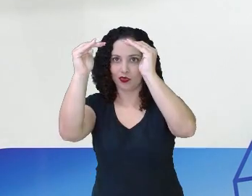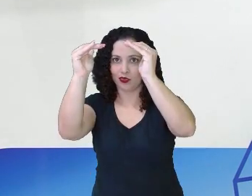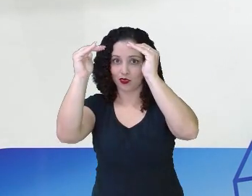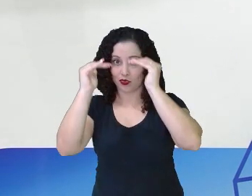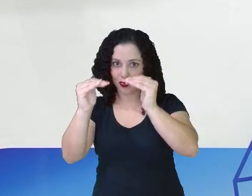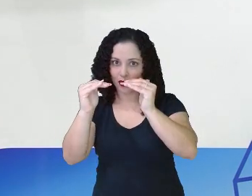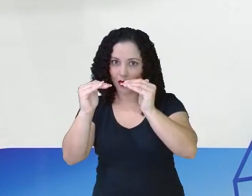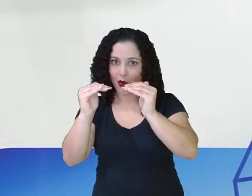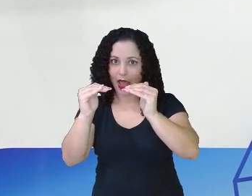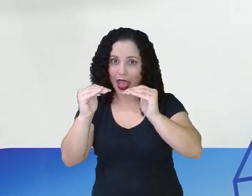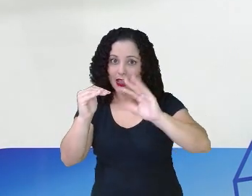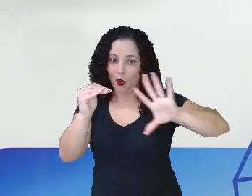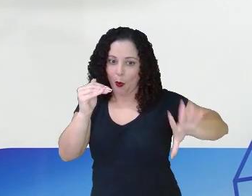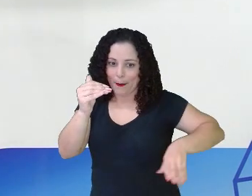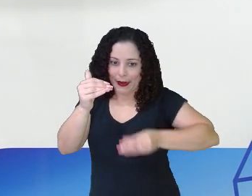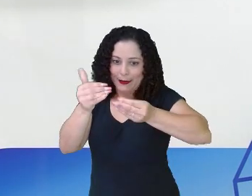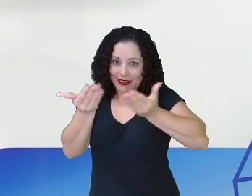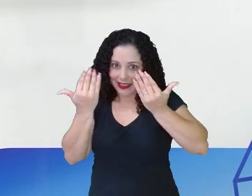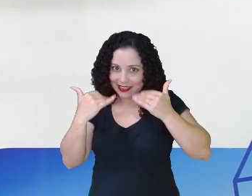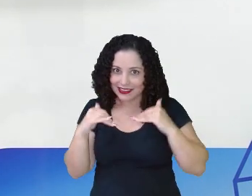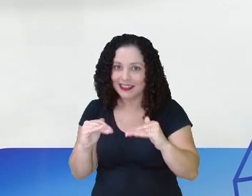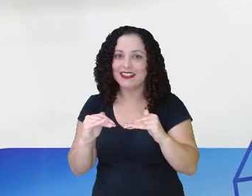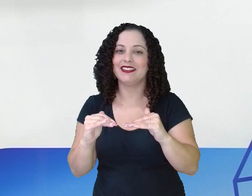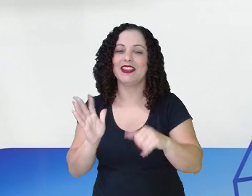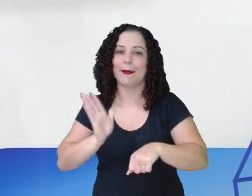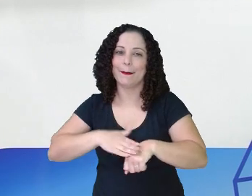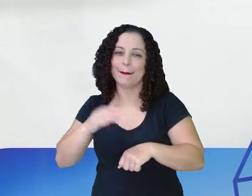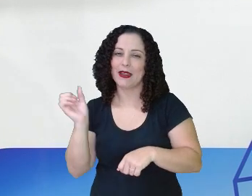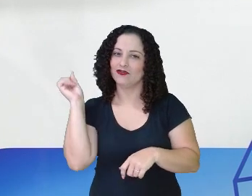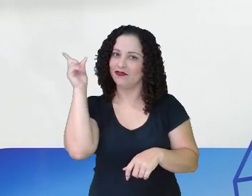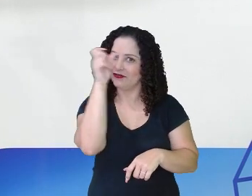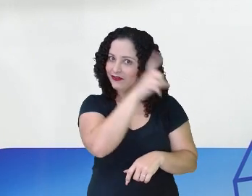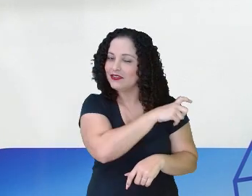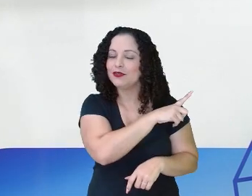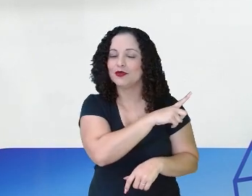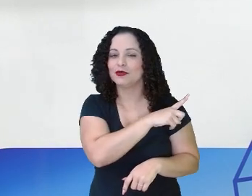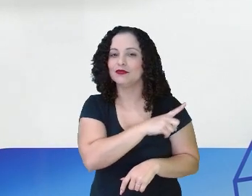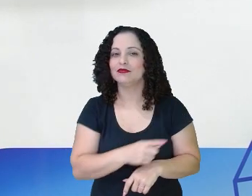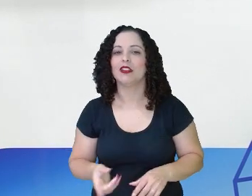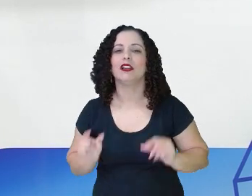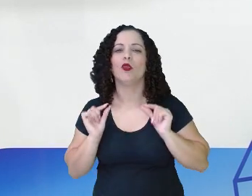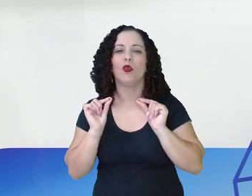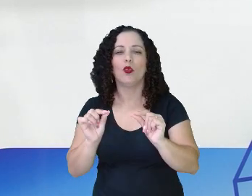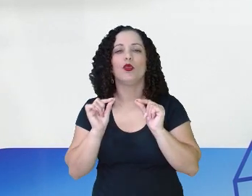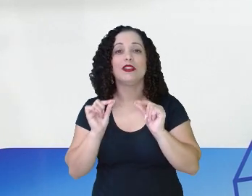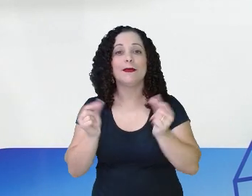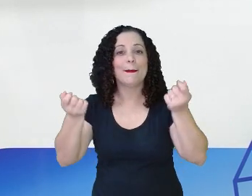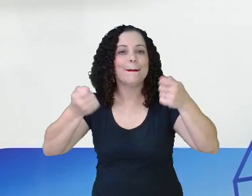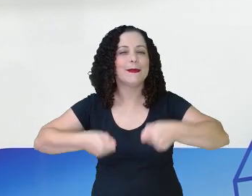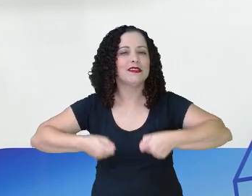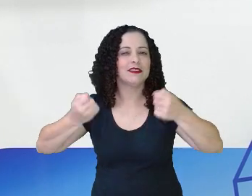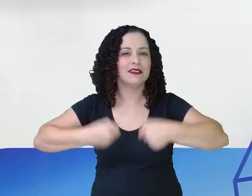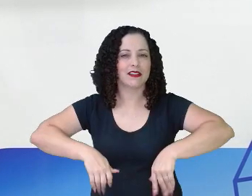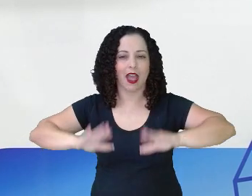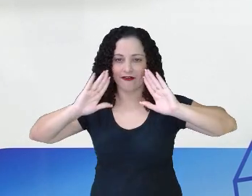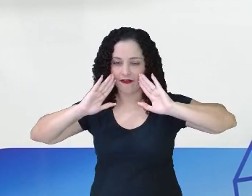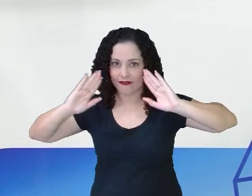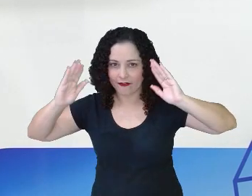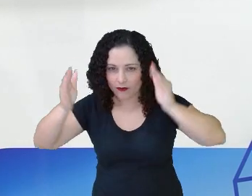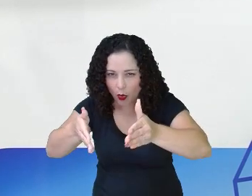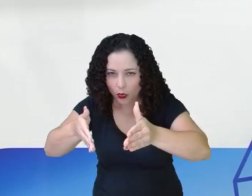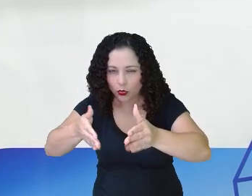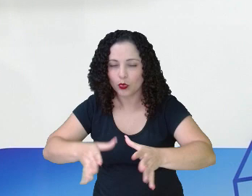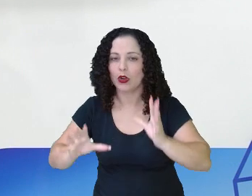aumenta mais uma, acaba ficando um pouco mais complicado. Qual é a dica? Prestar atenção e